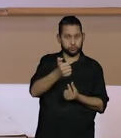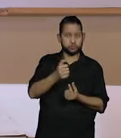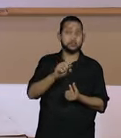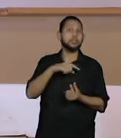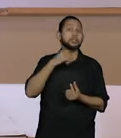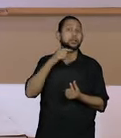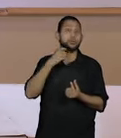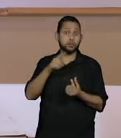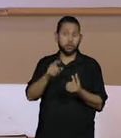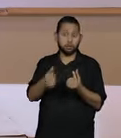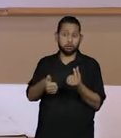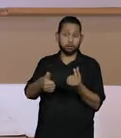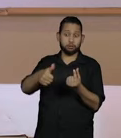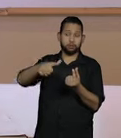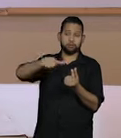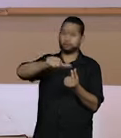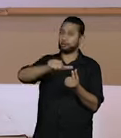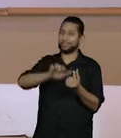a gente pode usar